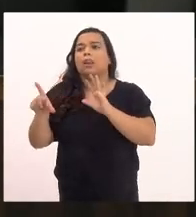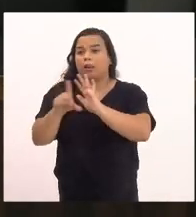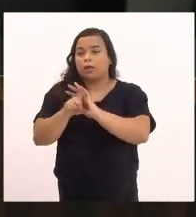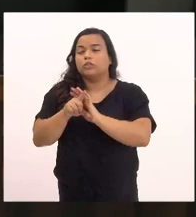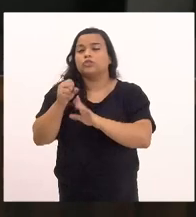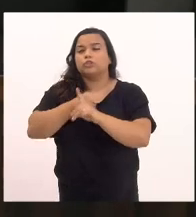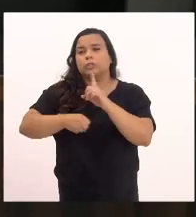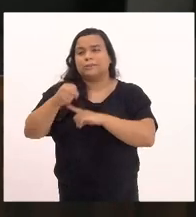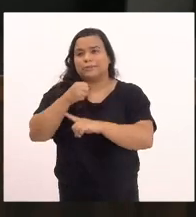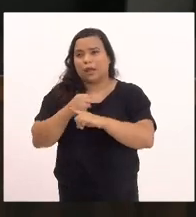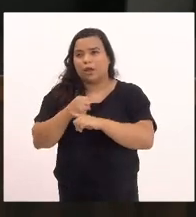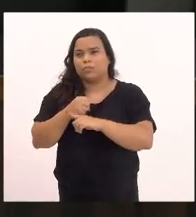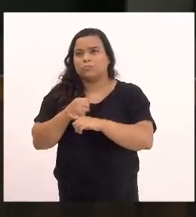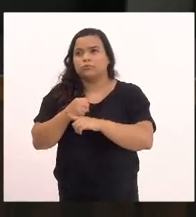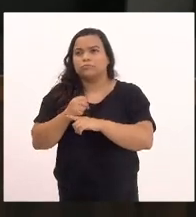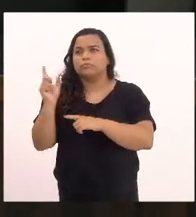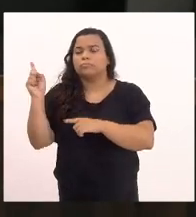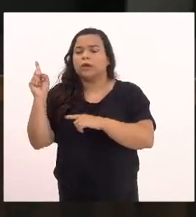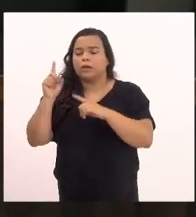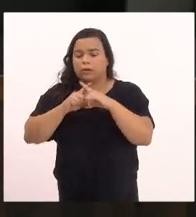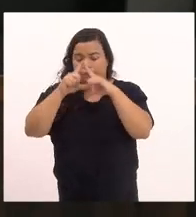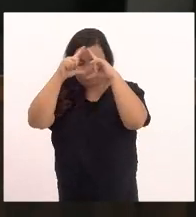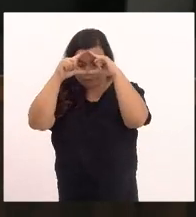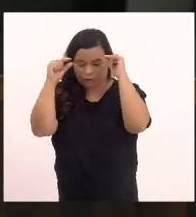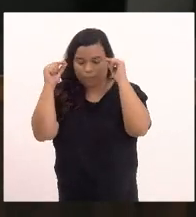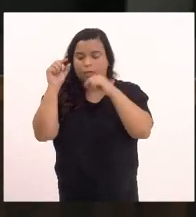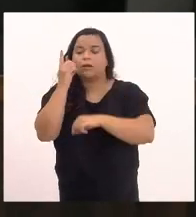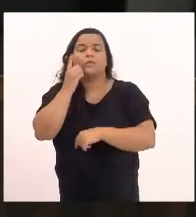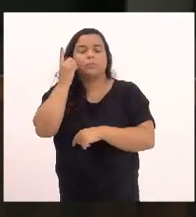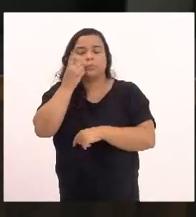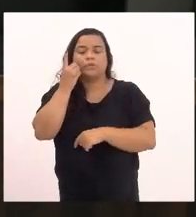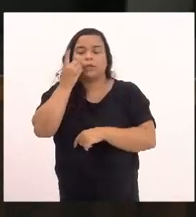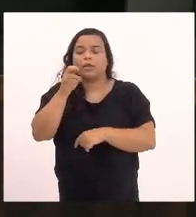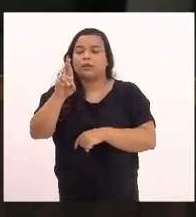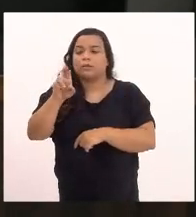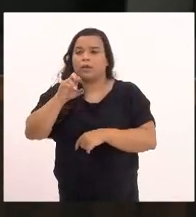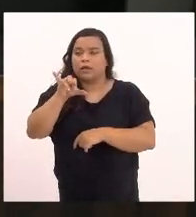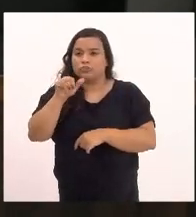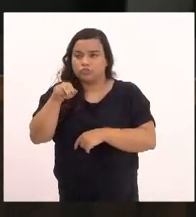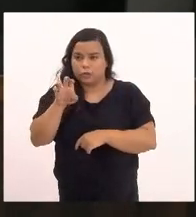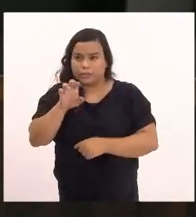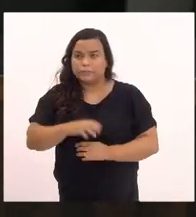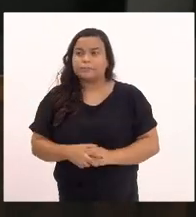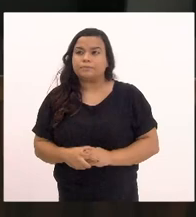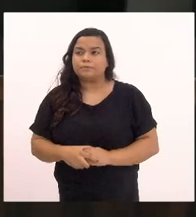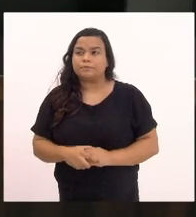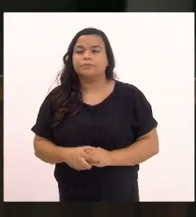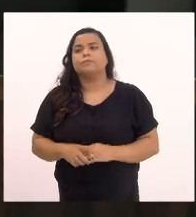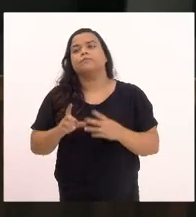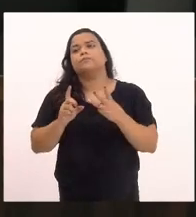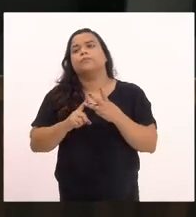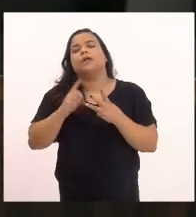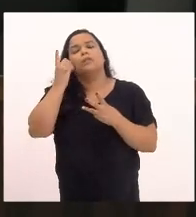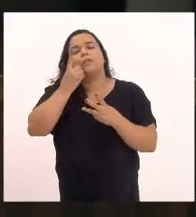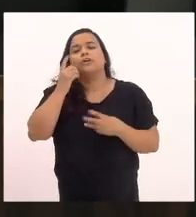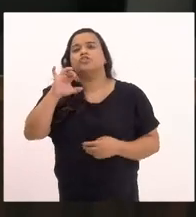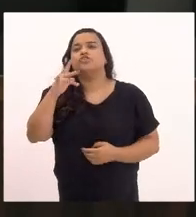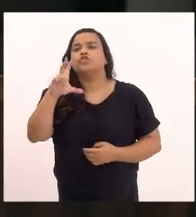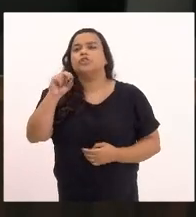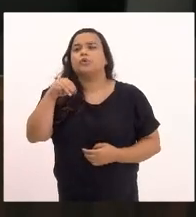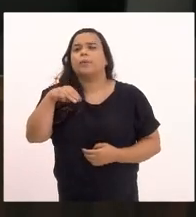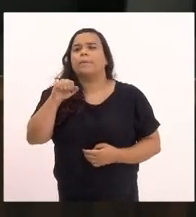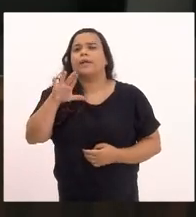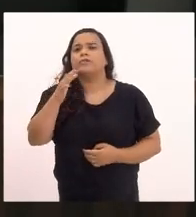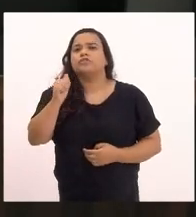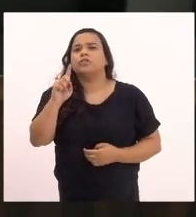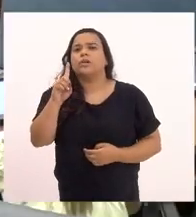enfermeira Rejane. Deputada enfermeira Rejane. Deputado Chico Machado.